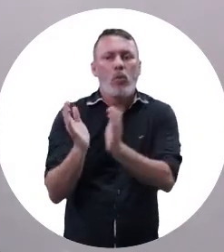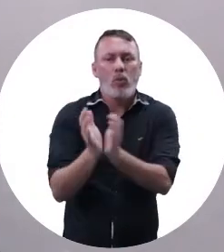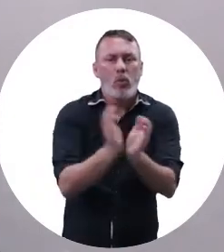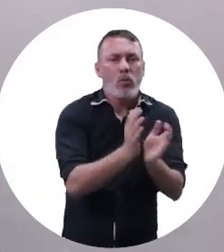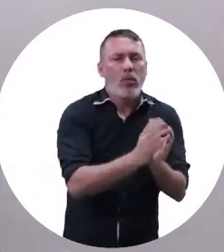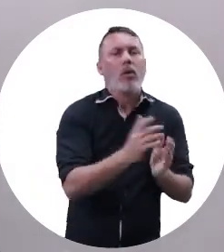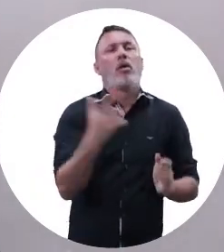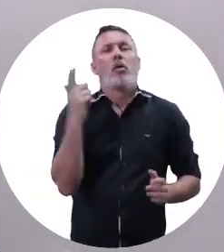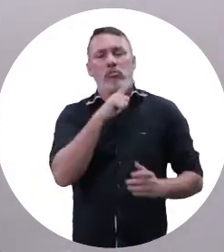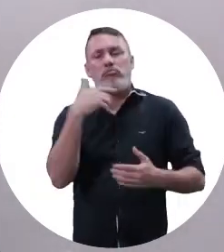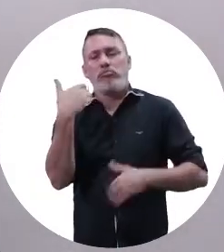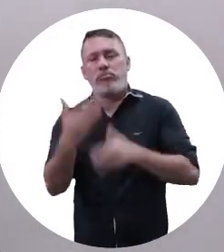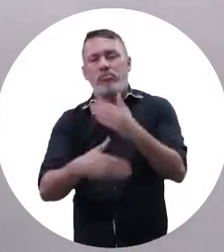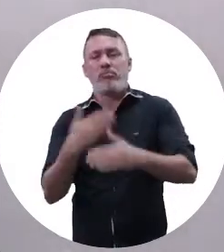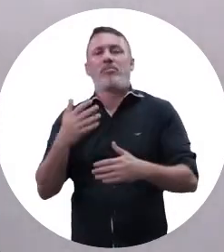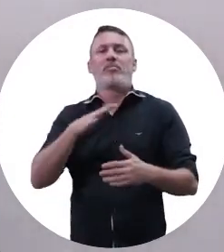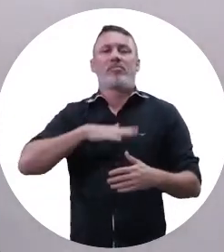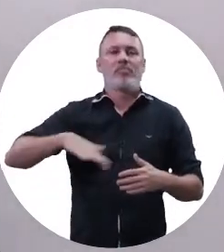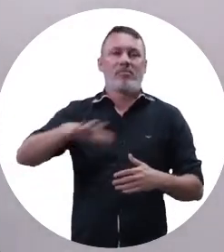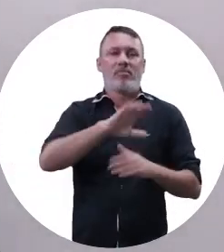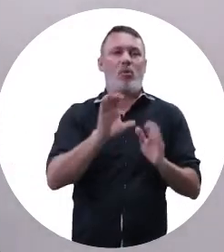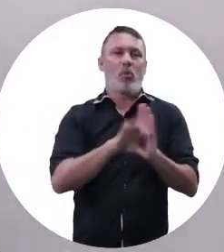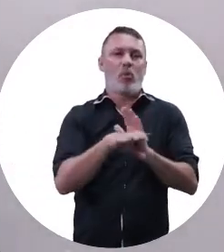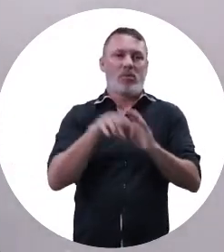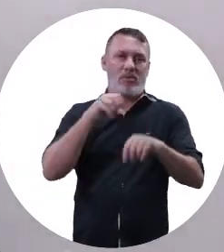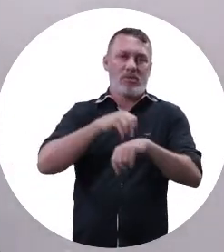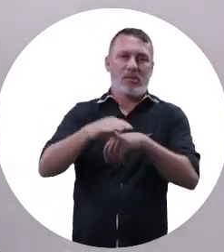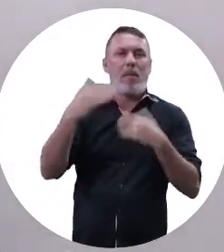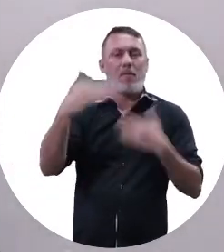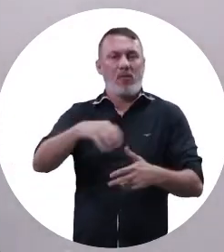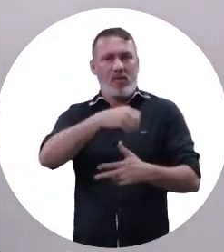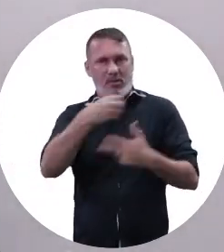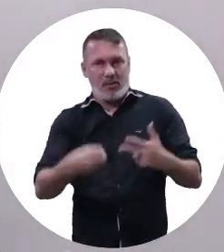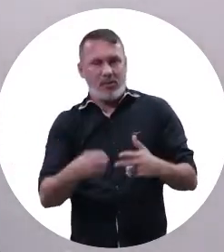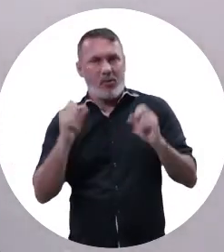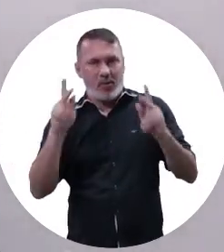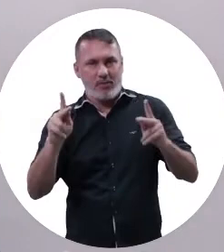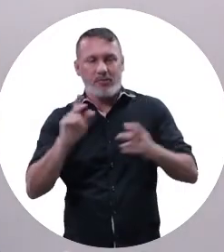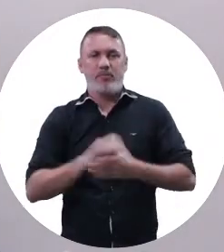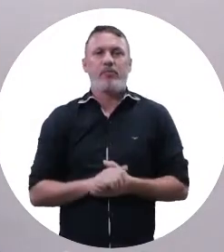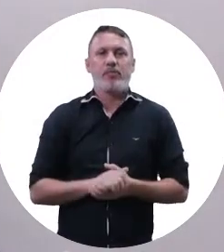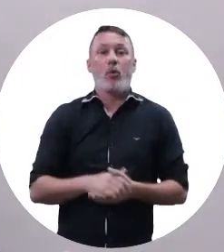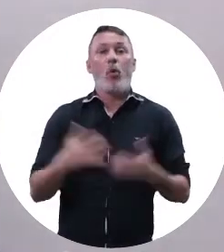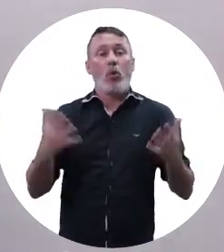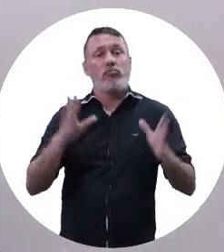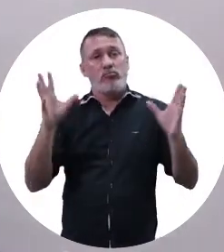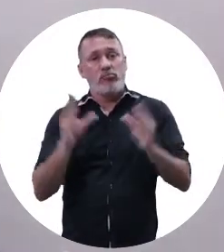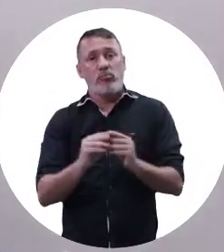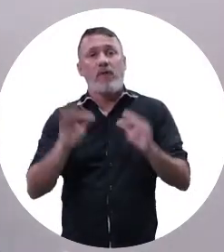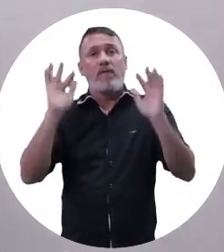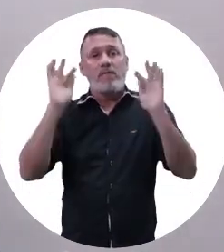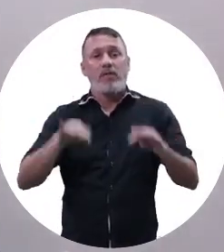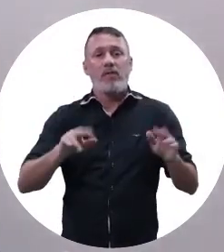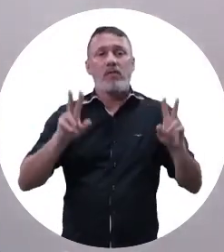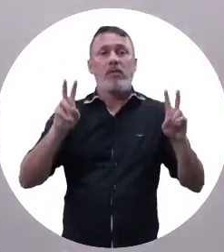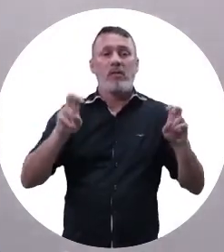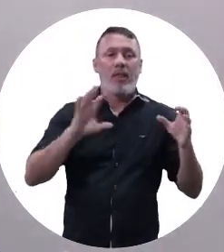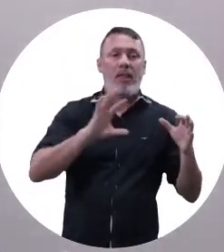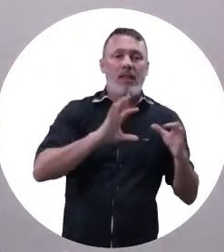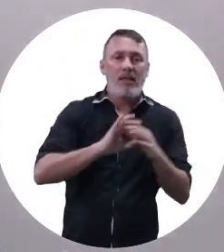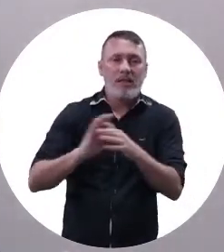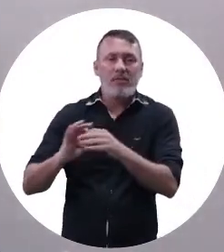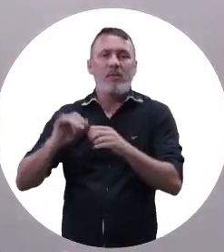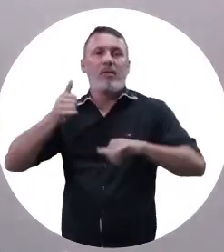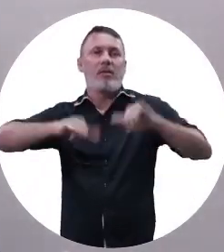o primordial para a gente entender esse conceito na prova do Enem. Ok? Com isso, a gente finaliza